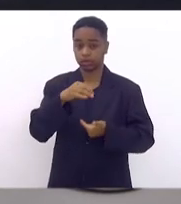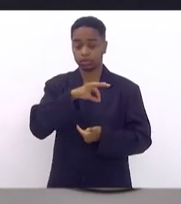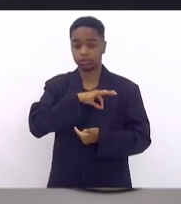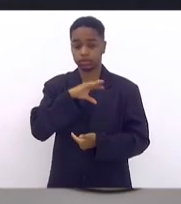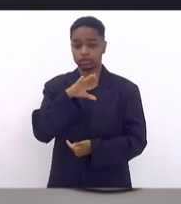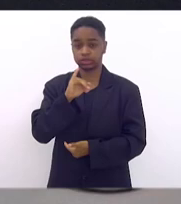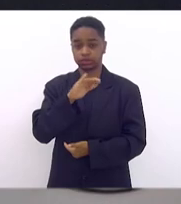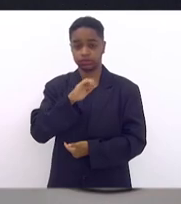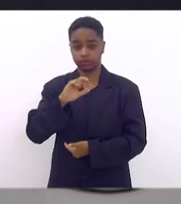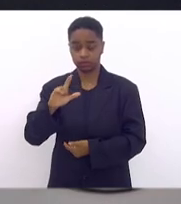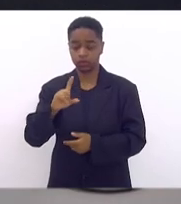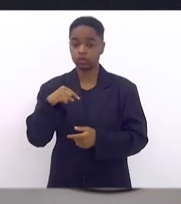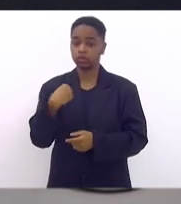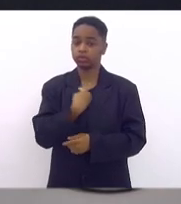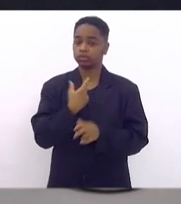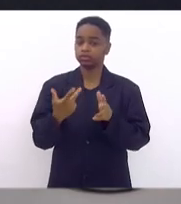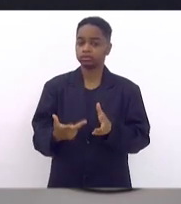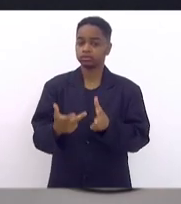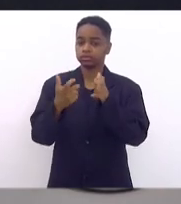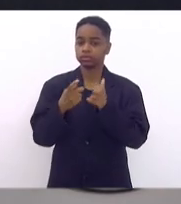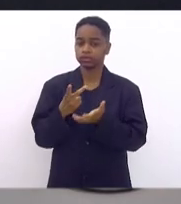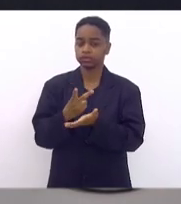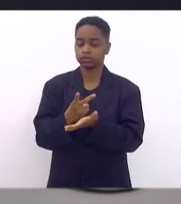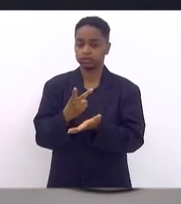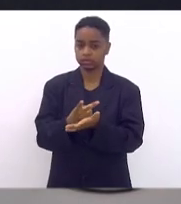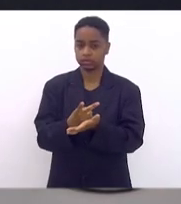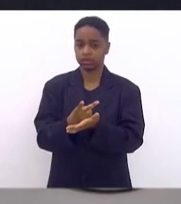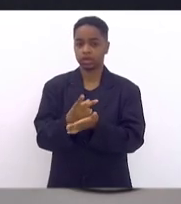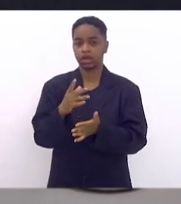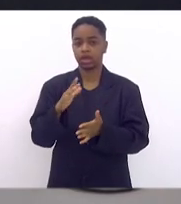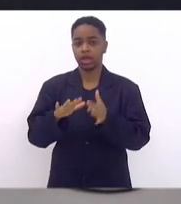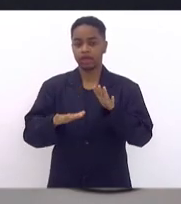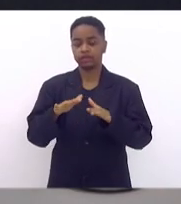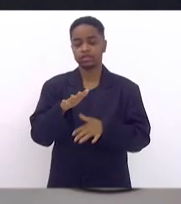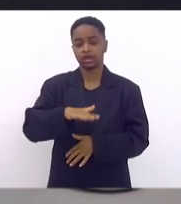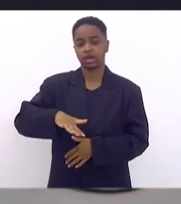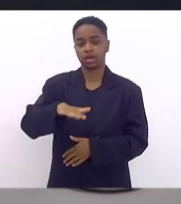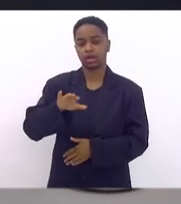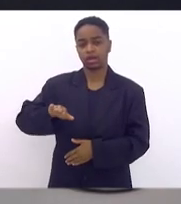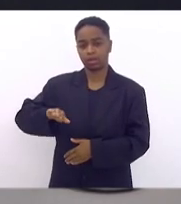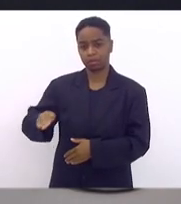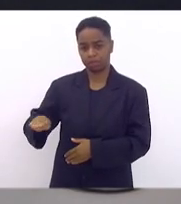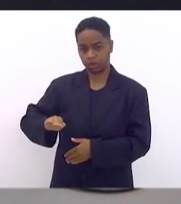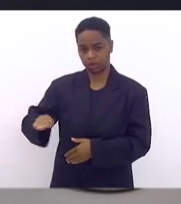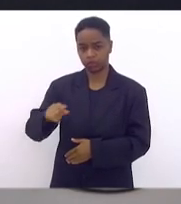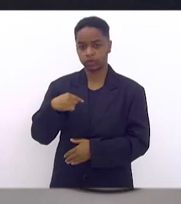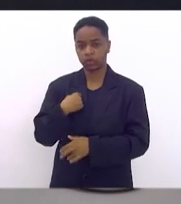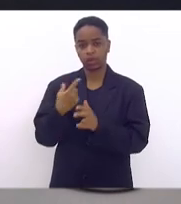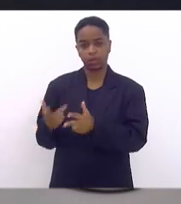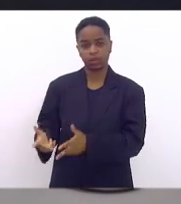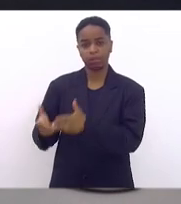sempre observava que, de alguma maneira, no caso da pedofilia, a criança, de alguma maneira, ela